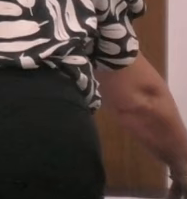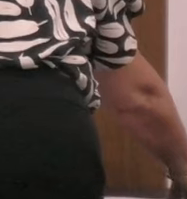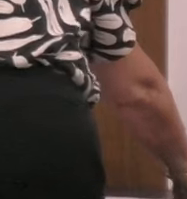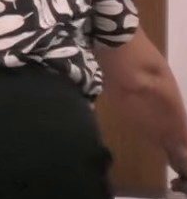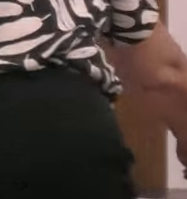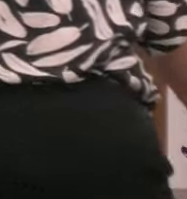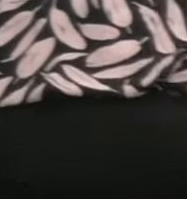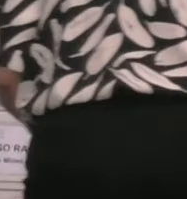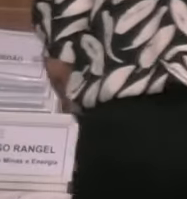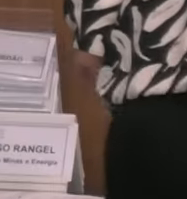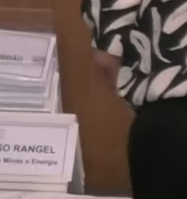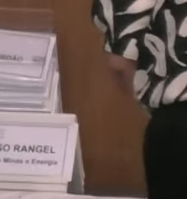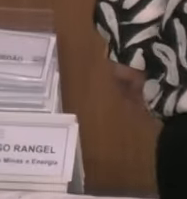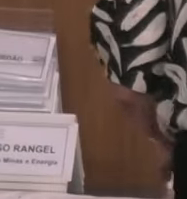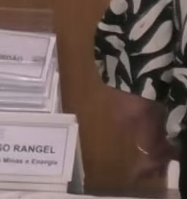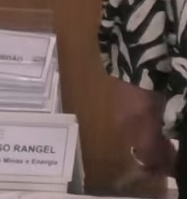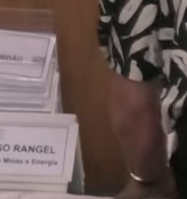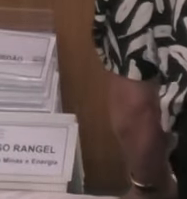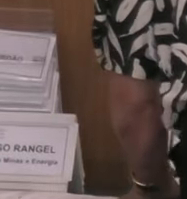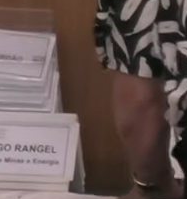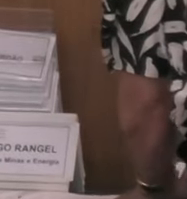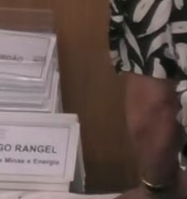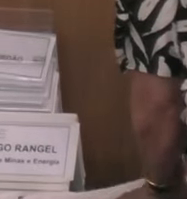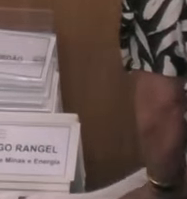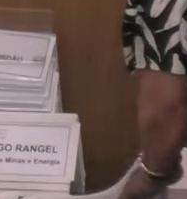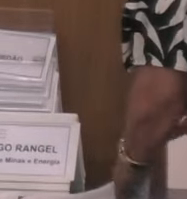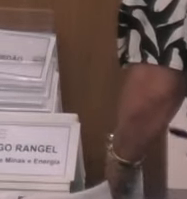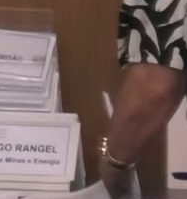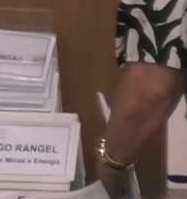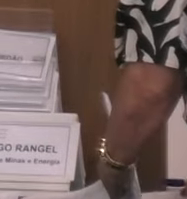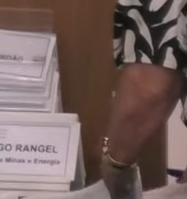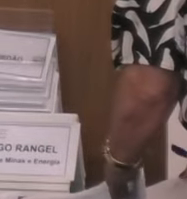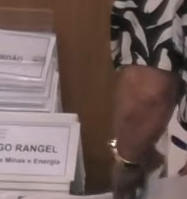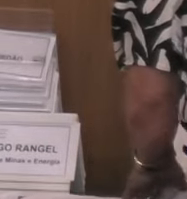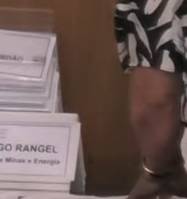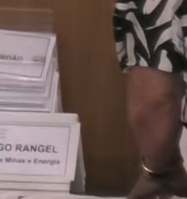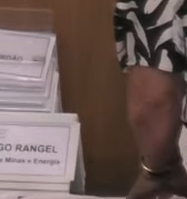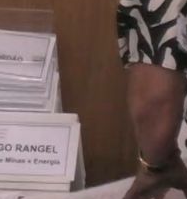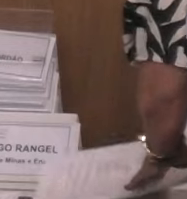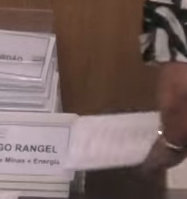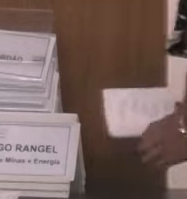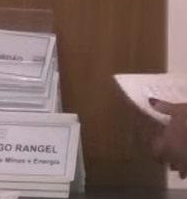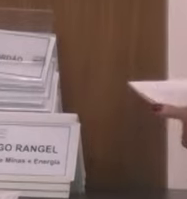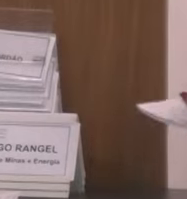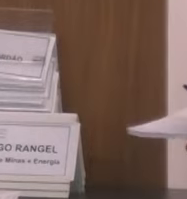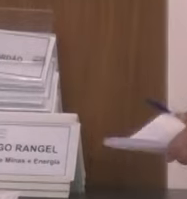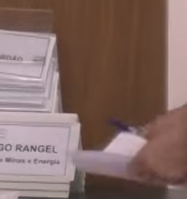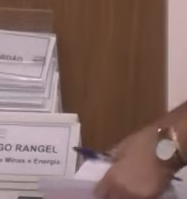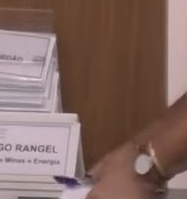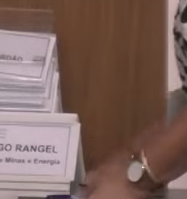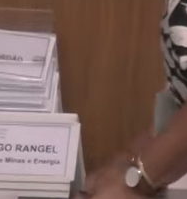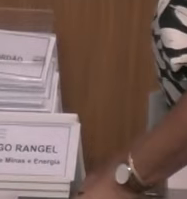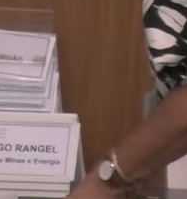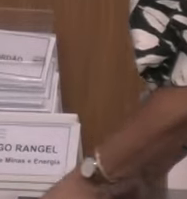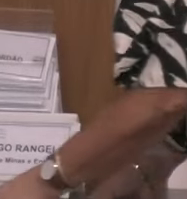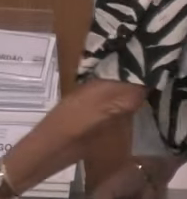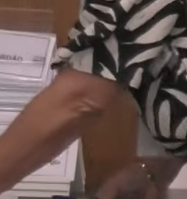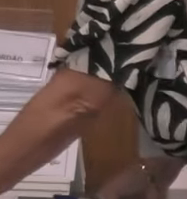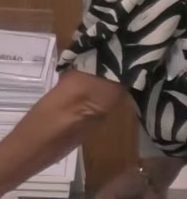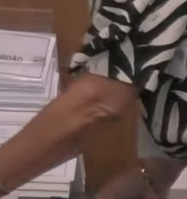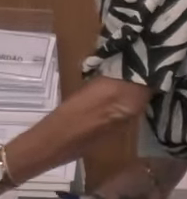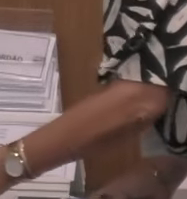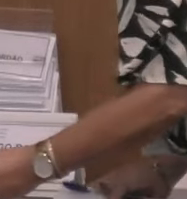Eu estive. E, assim, a empresa não tinha um plano de emergência. Os pedidos eram